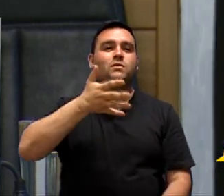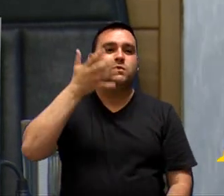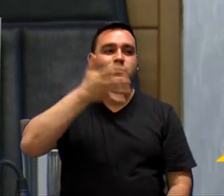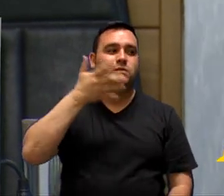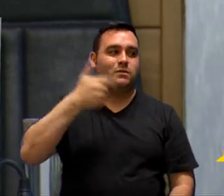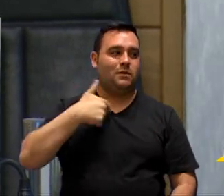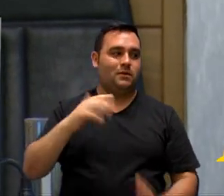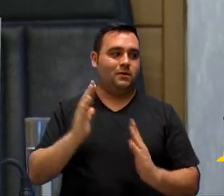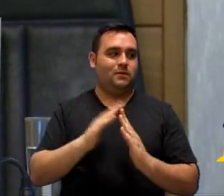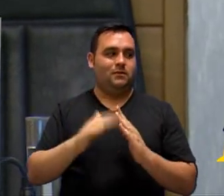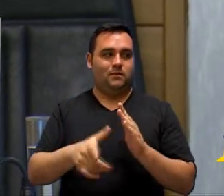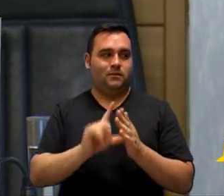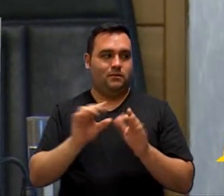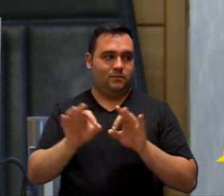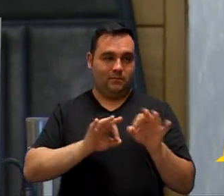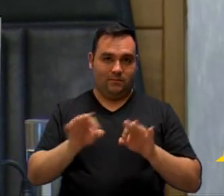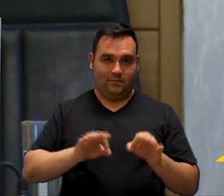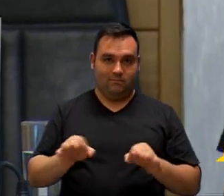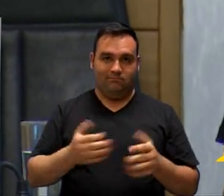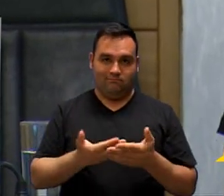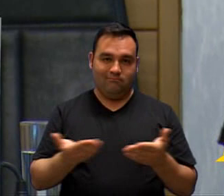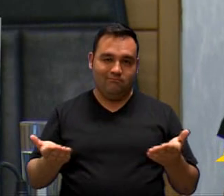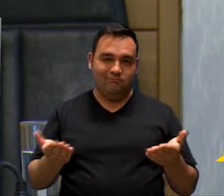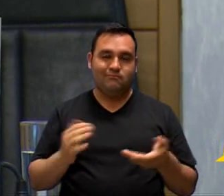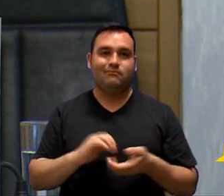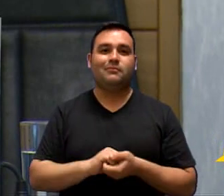que eu preparei para vocês.